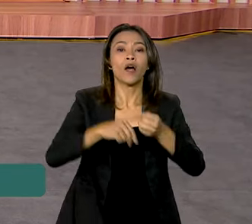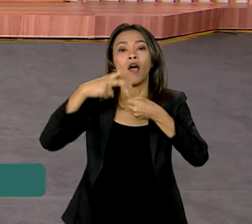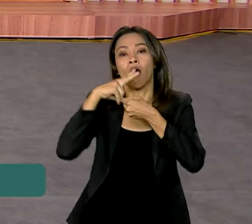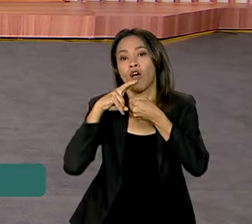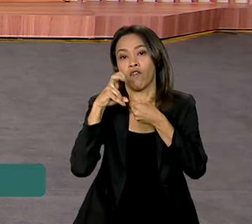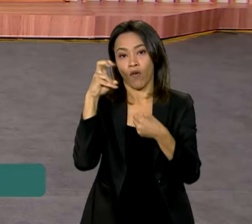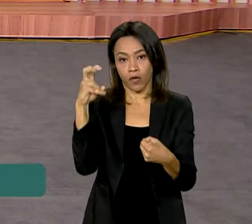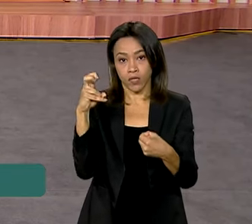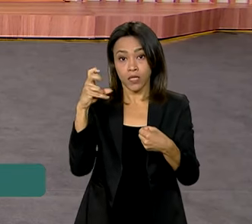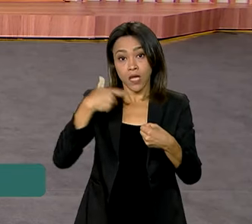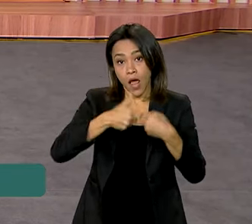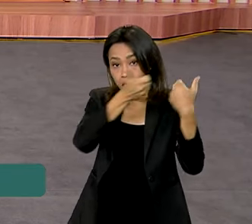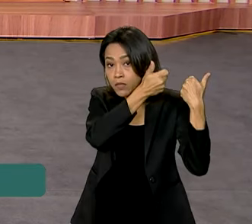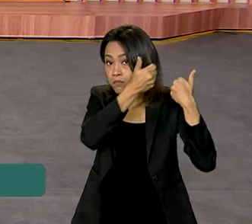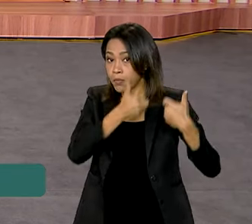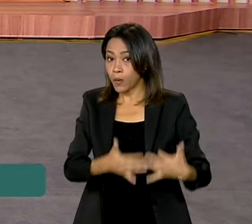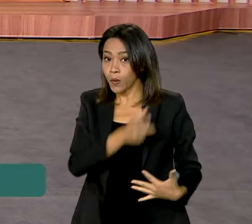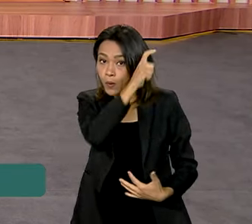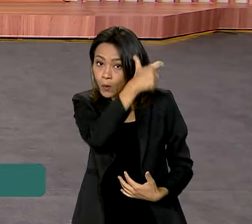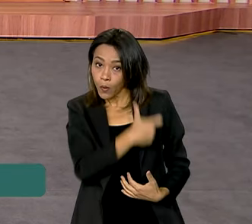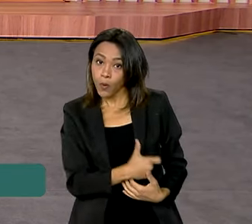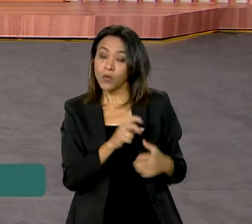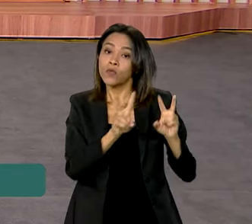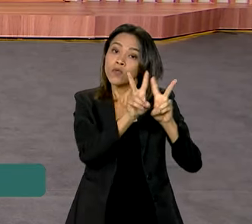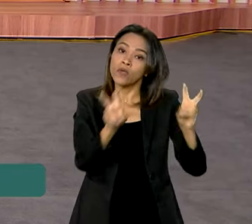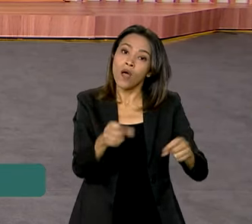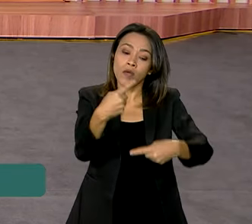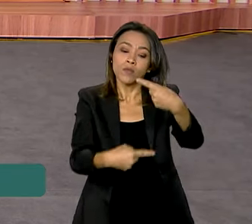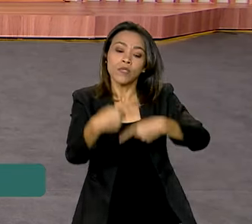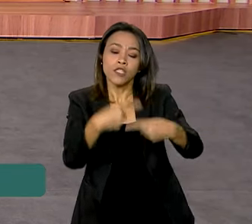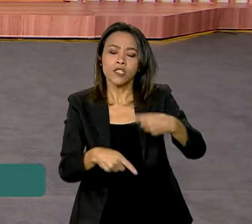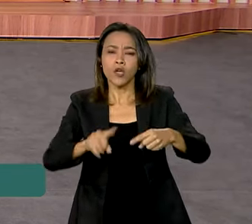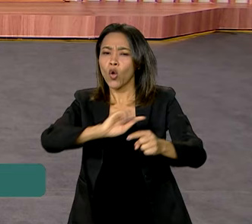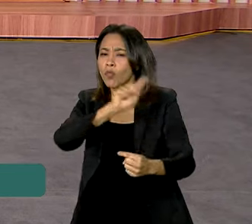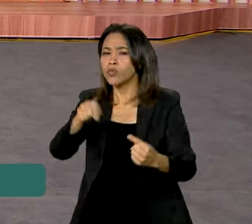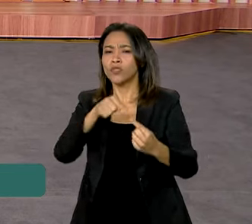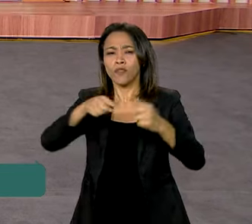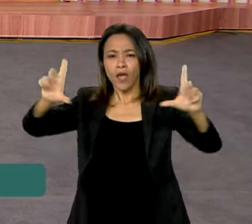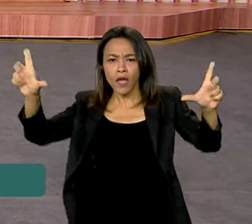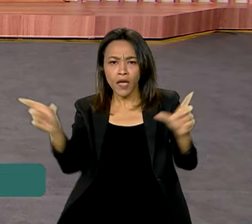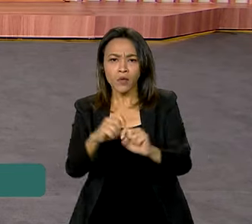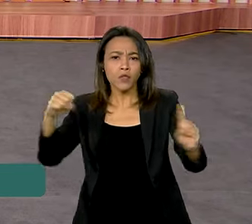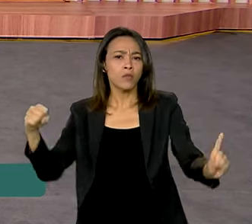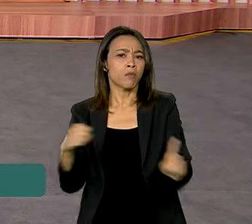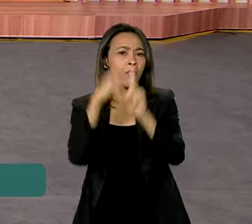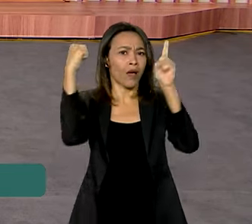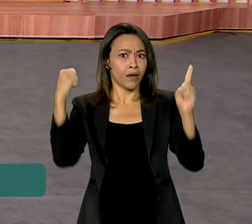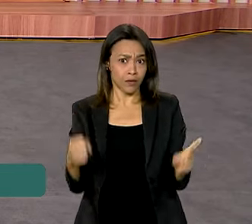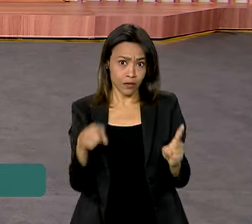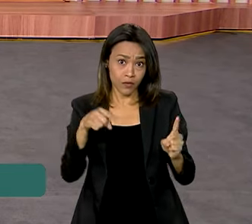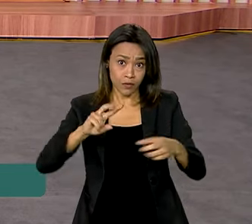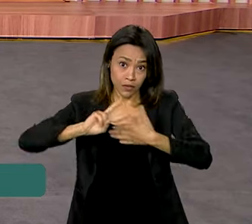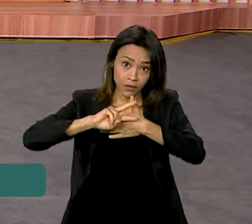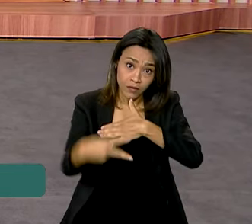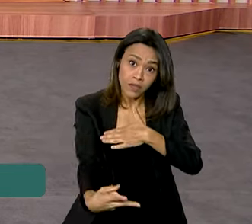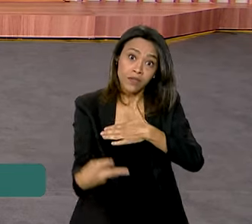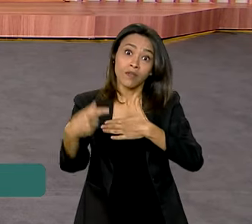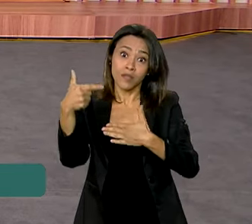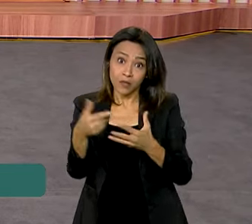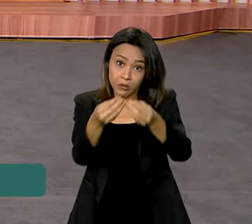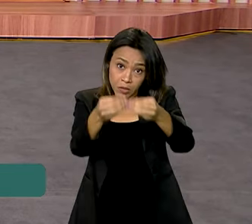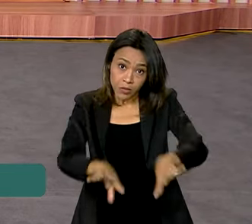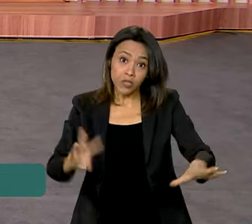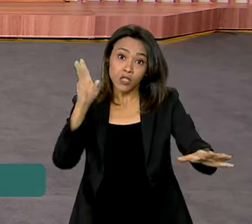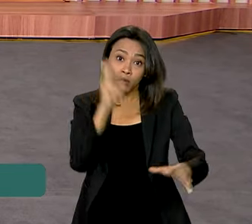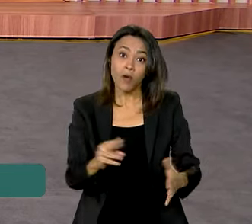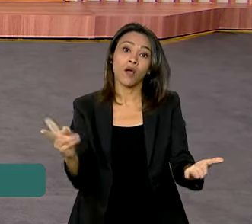ministra falou sobre políticas públicas para reduzir os impactos de eventos climáticos extremos, como o que aconteceu no Rio